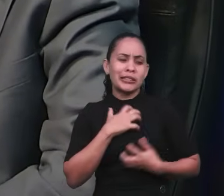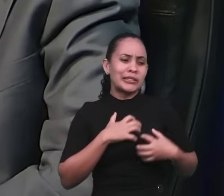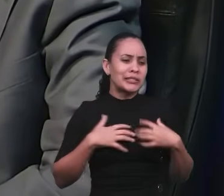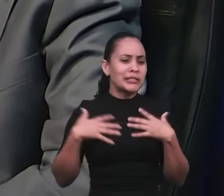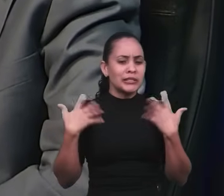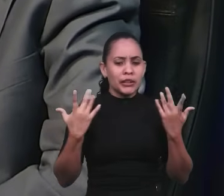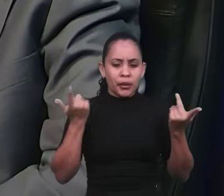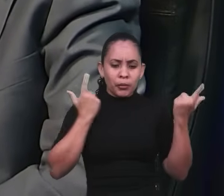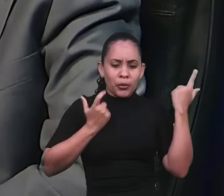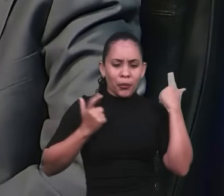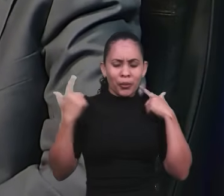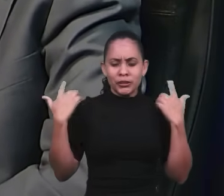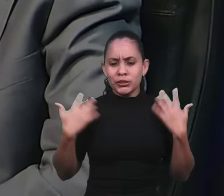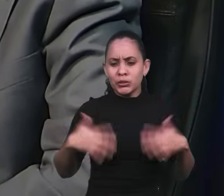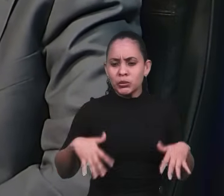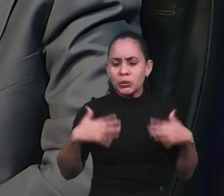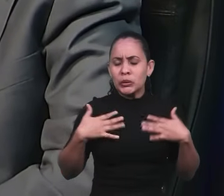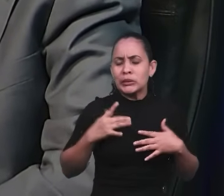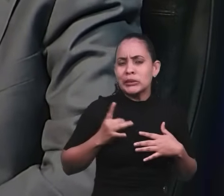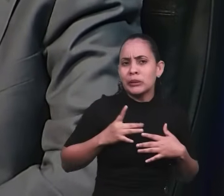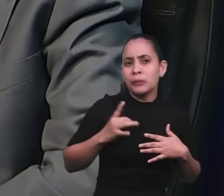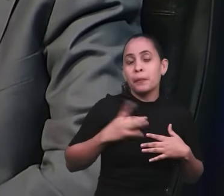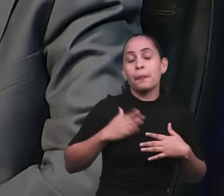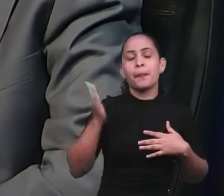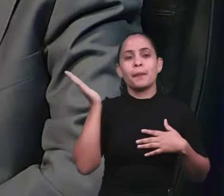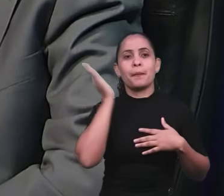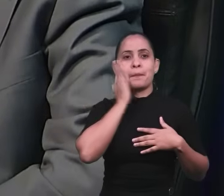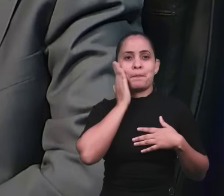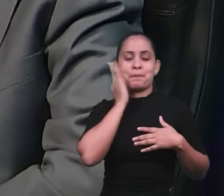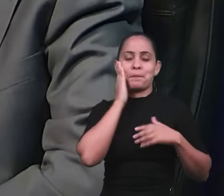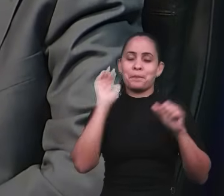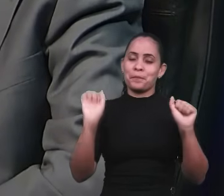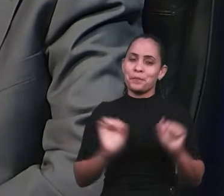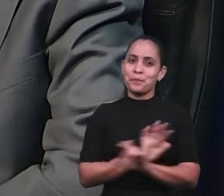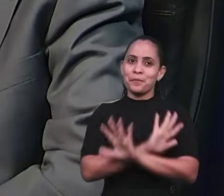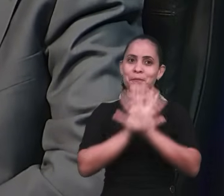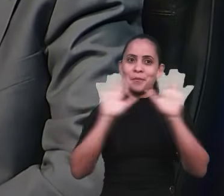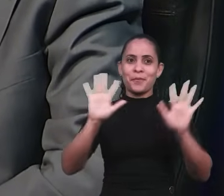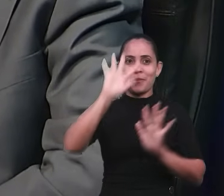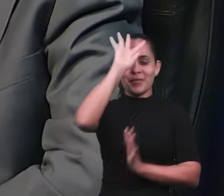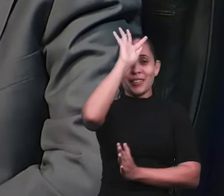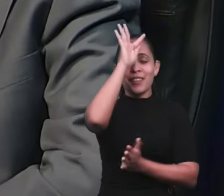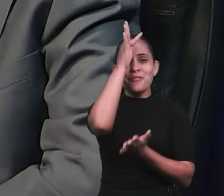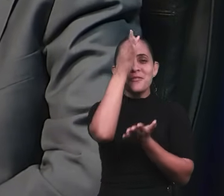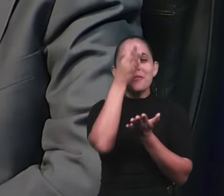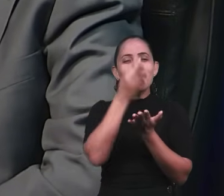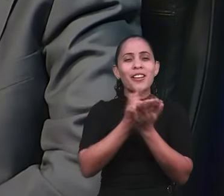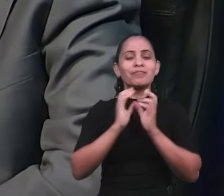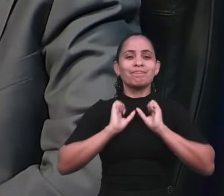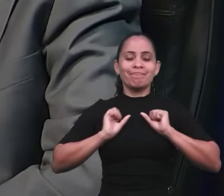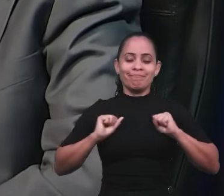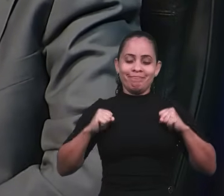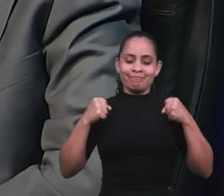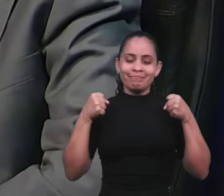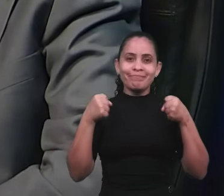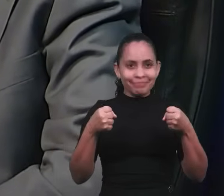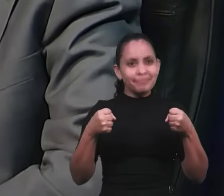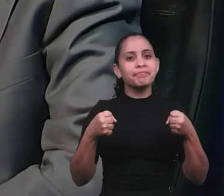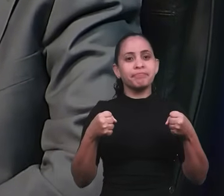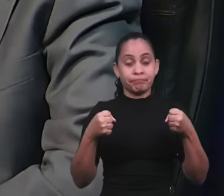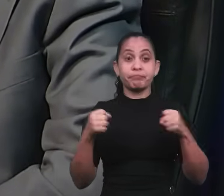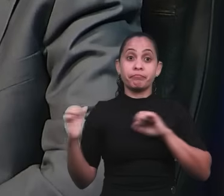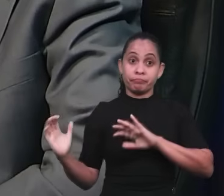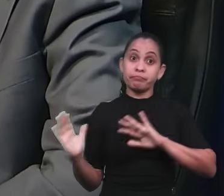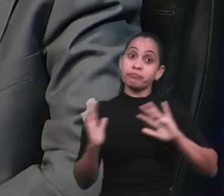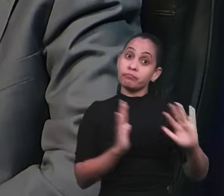sem preocupações, mas com clareza para que a fé possa ser bem desenvolvida.